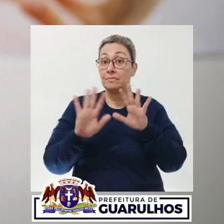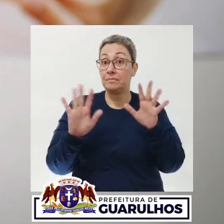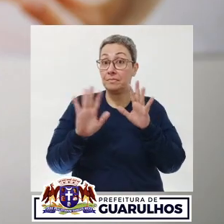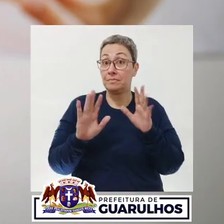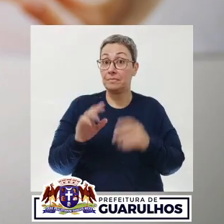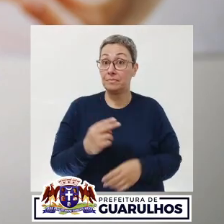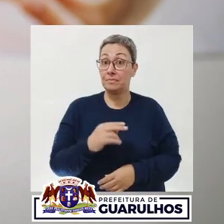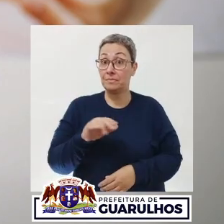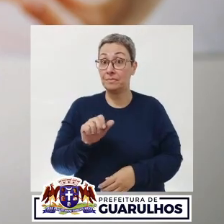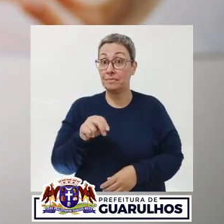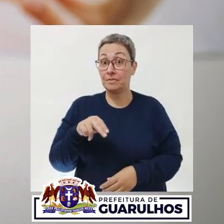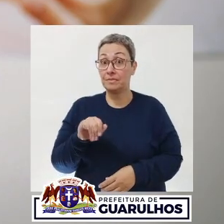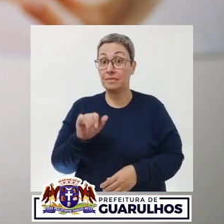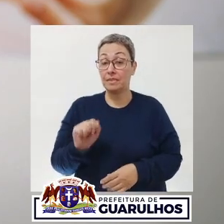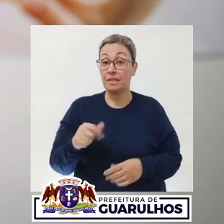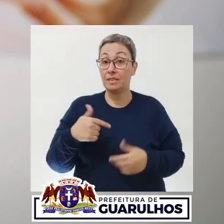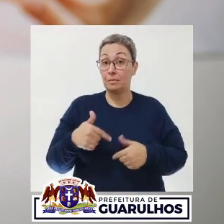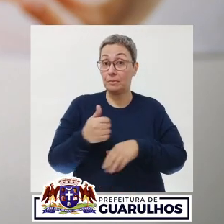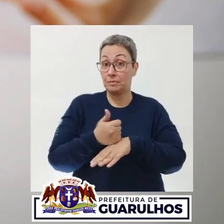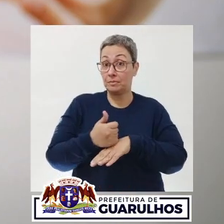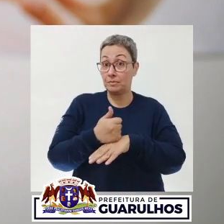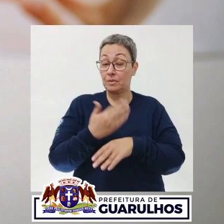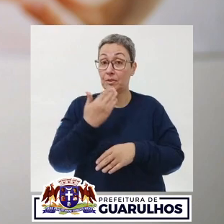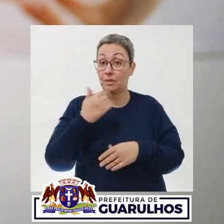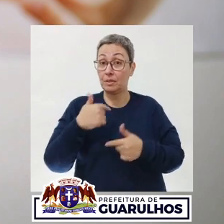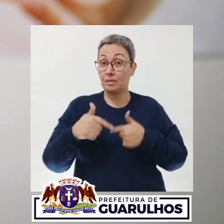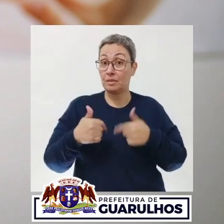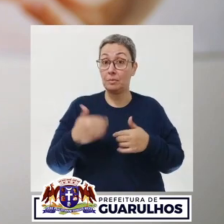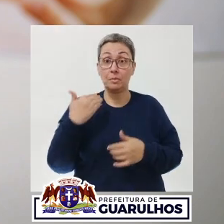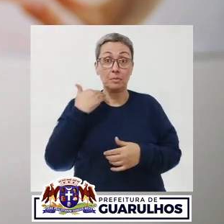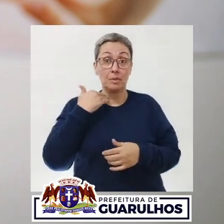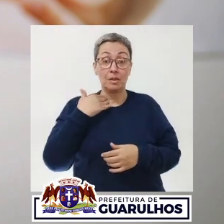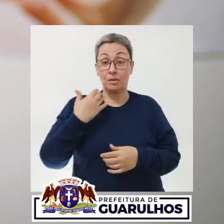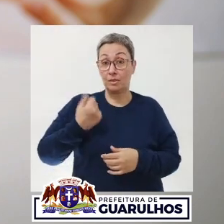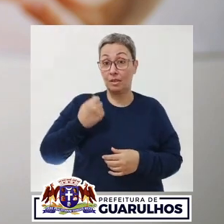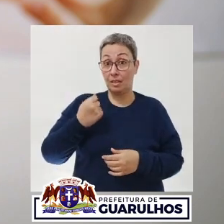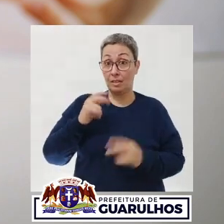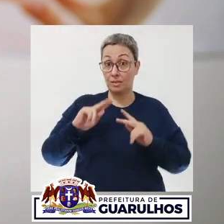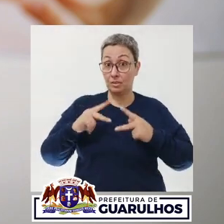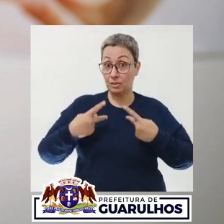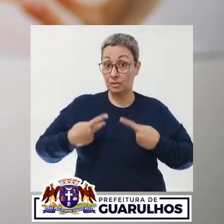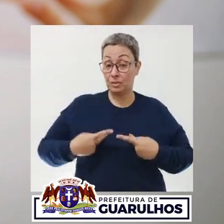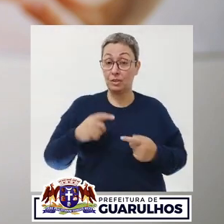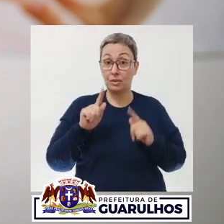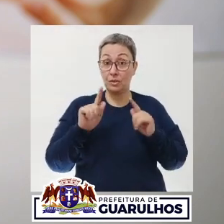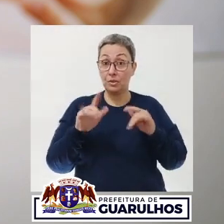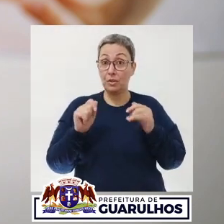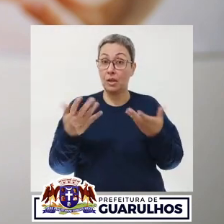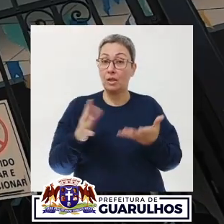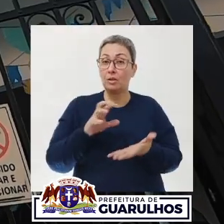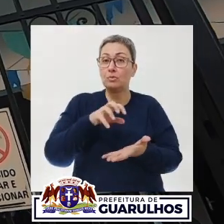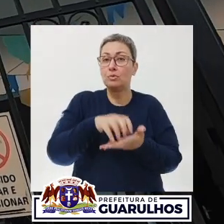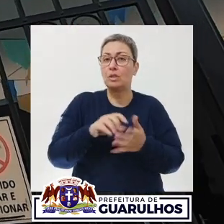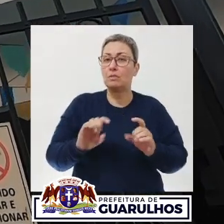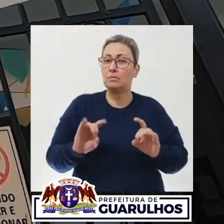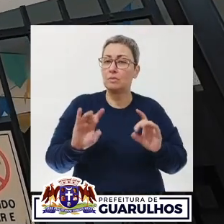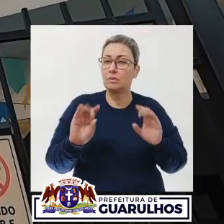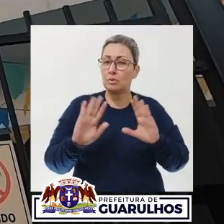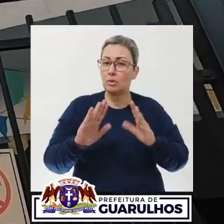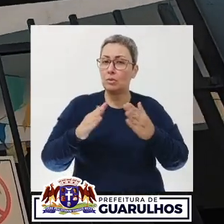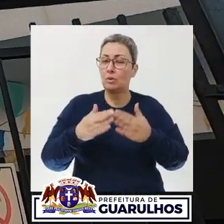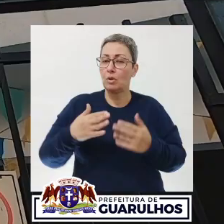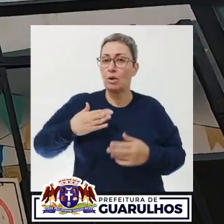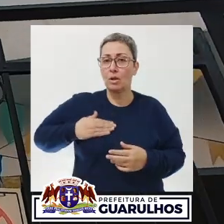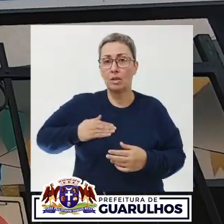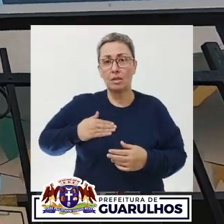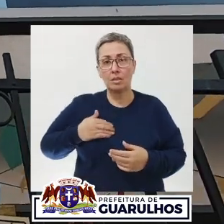Olá, eu sou a Janaína, sou nutricionista, trabalho no Banco de Leite Humano de Guarulhos e aqui no Banco de Leite ele é um centro de especialidades em